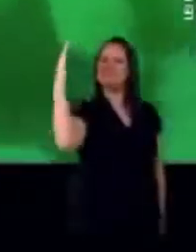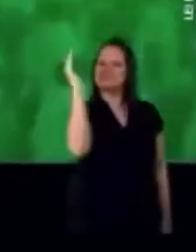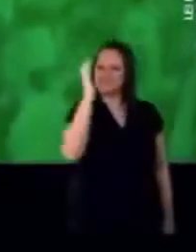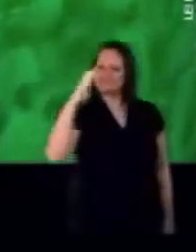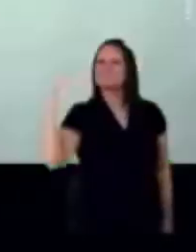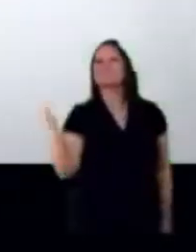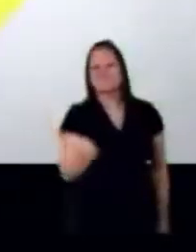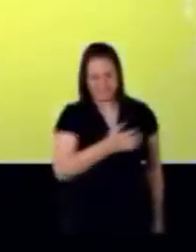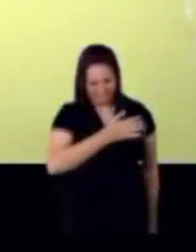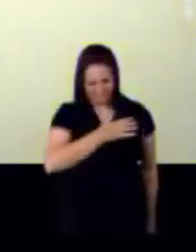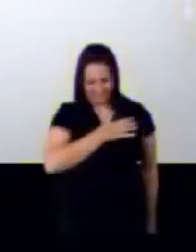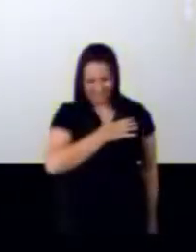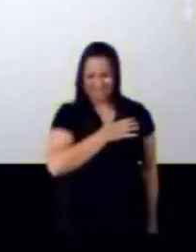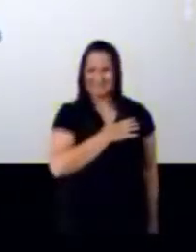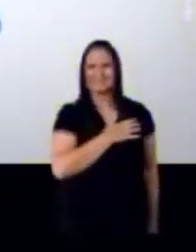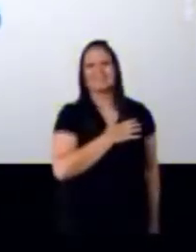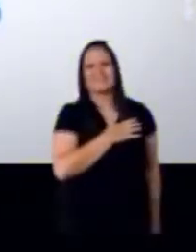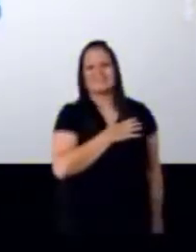Brasil!